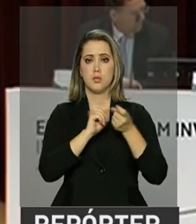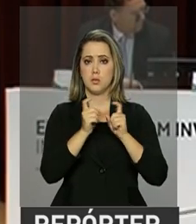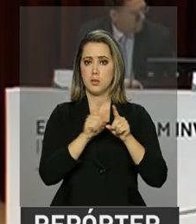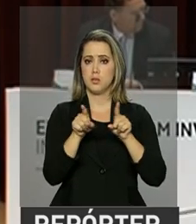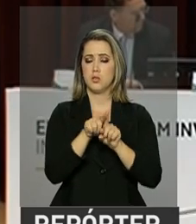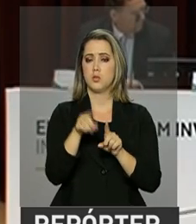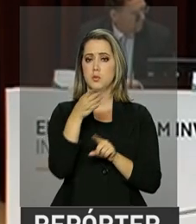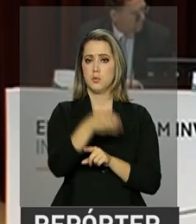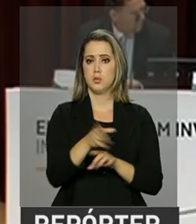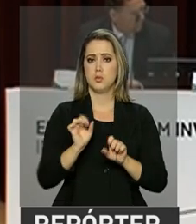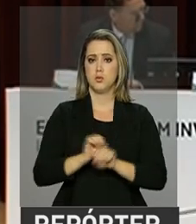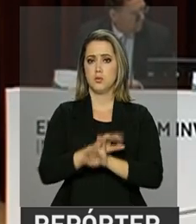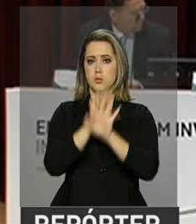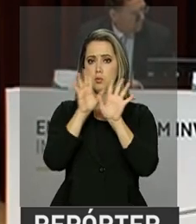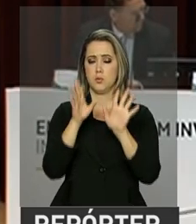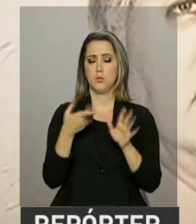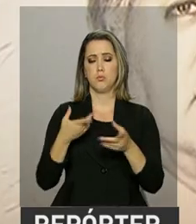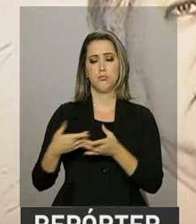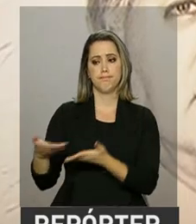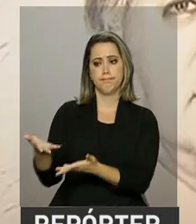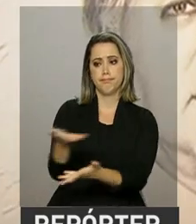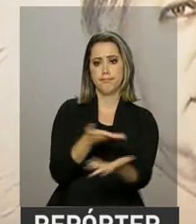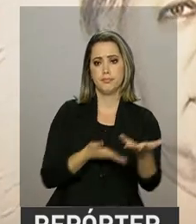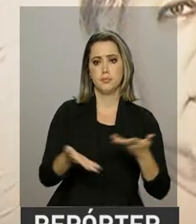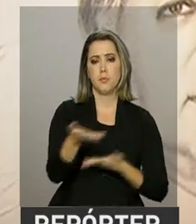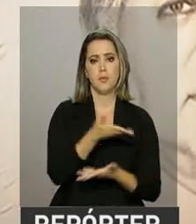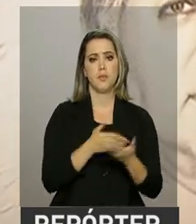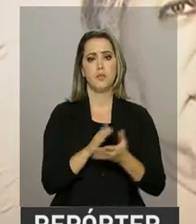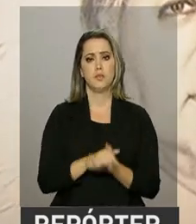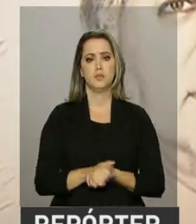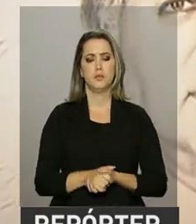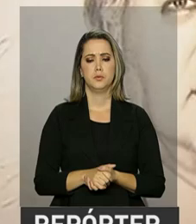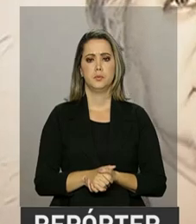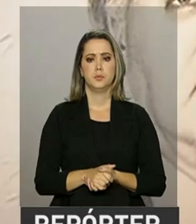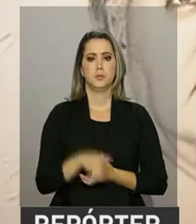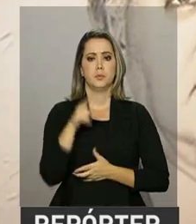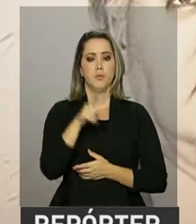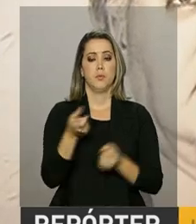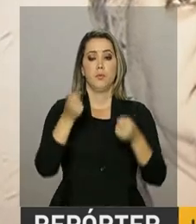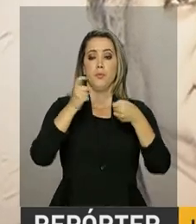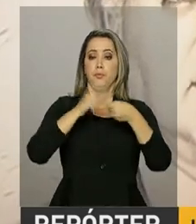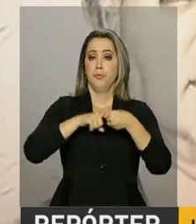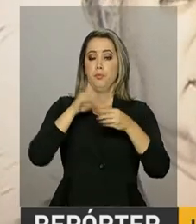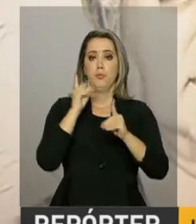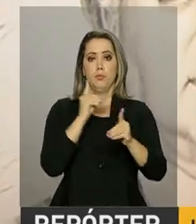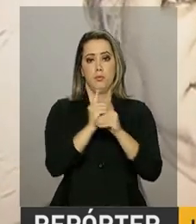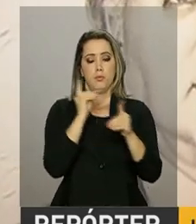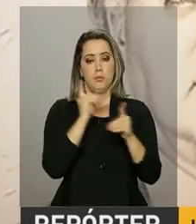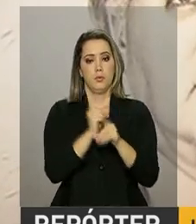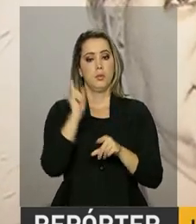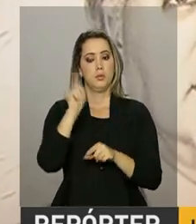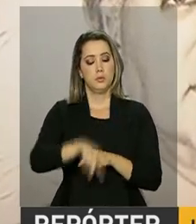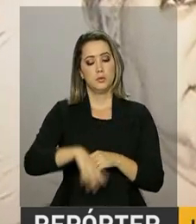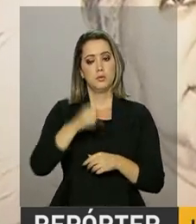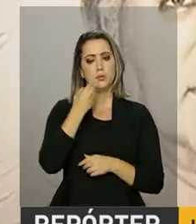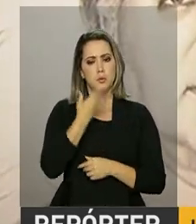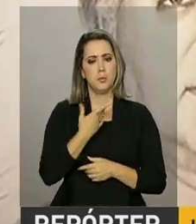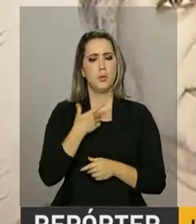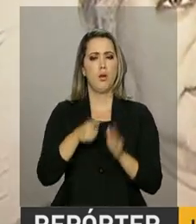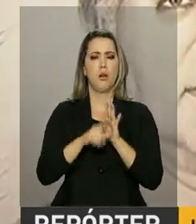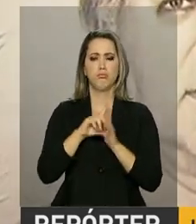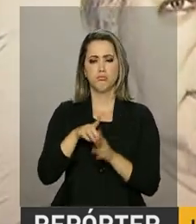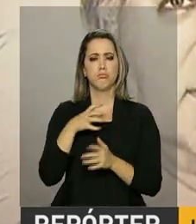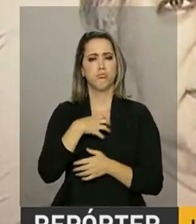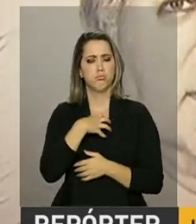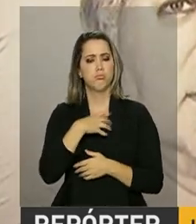com a transparência eo mercado essa retomada dos encontros eu acho que é mais do que necessário estava fazendo falta